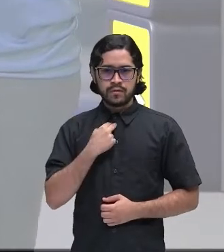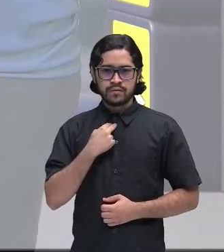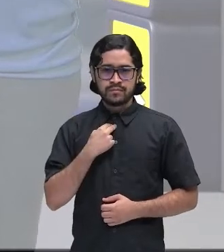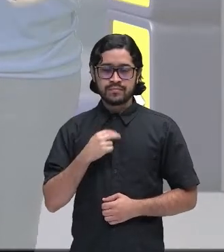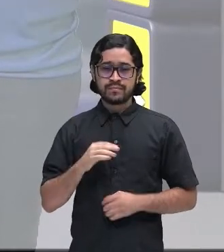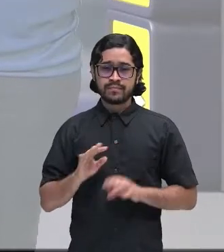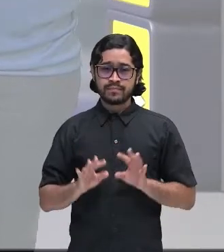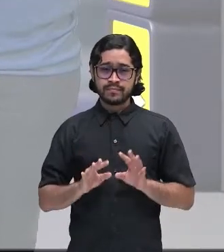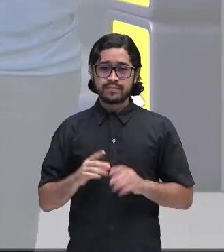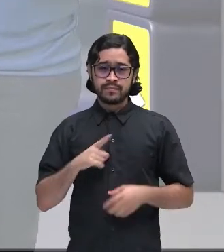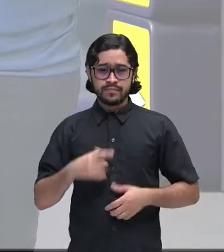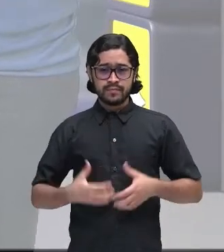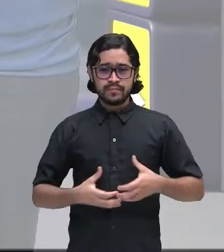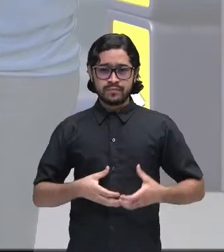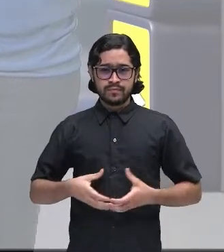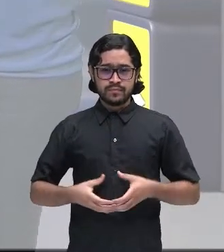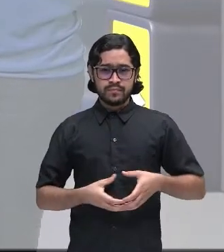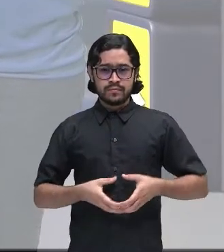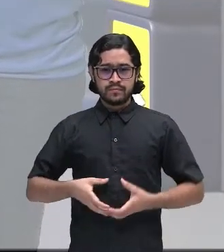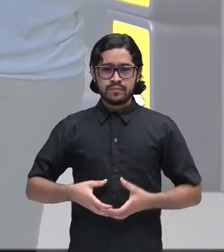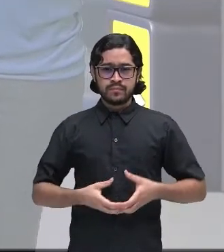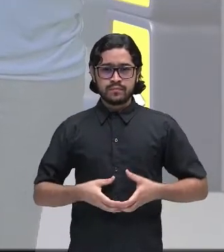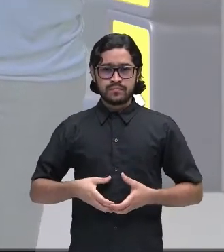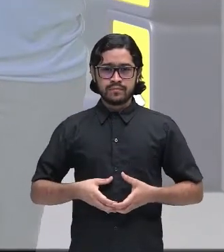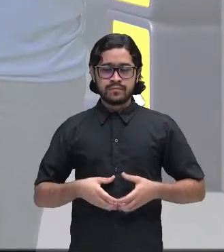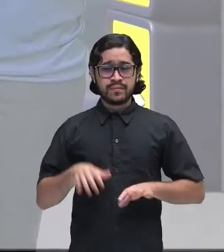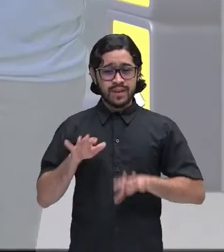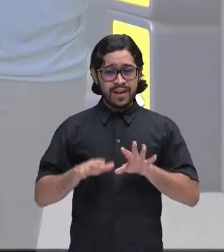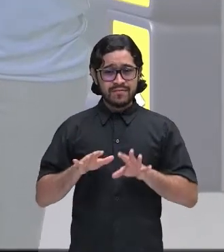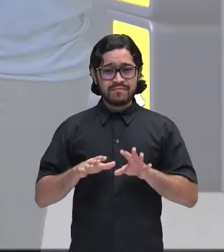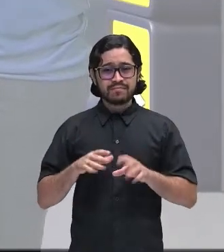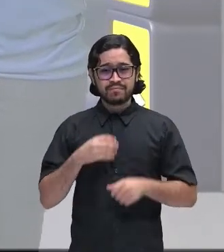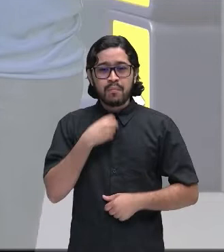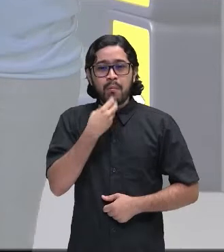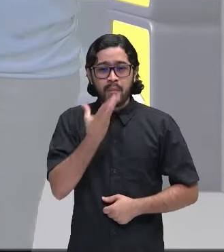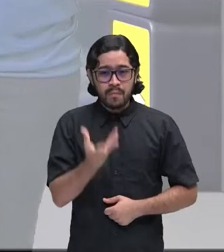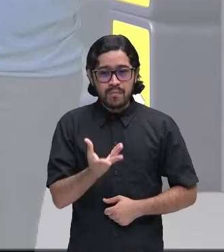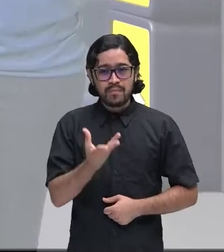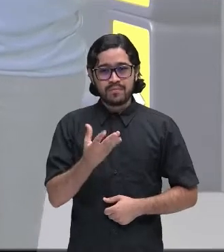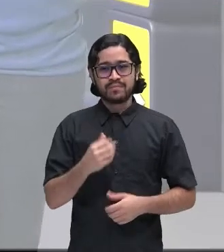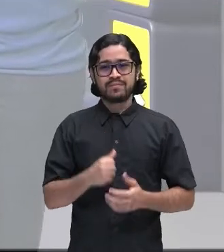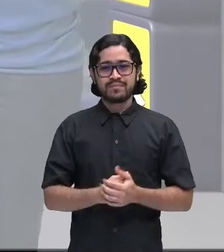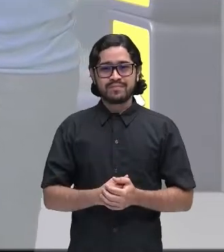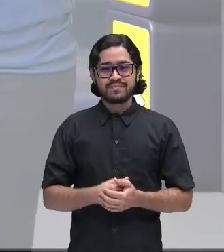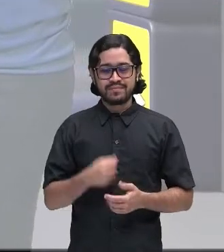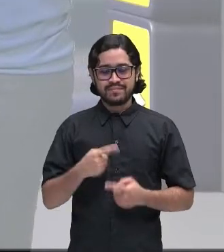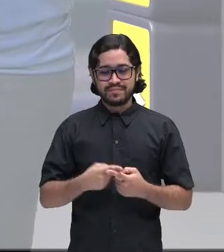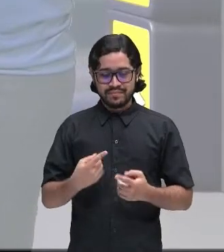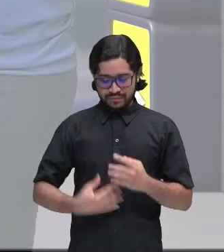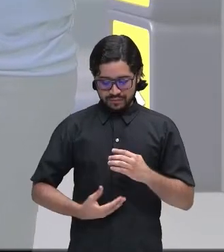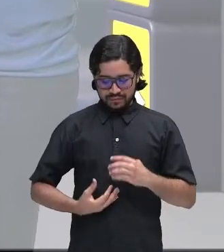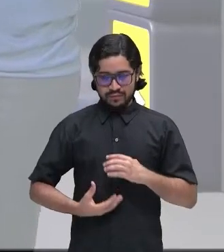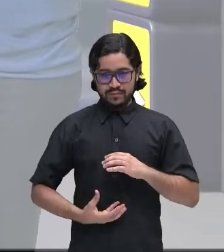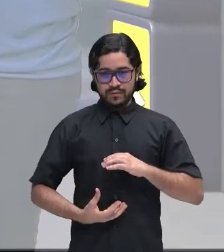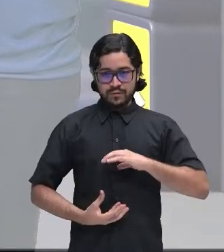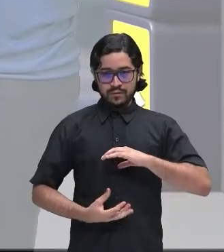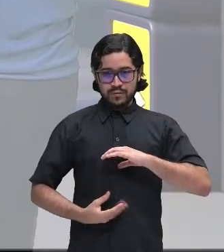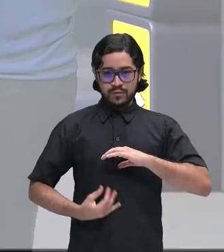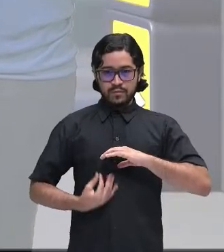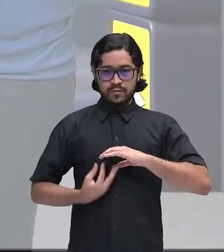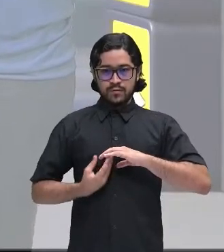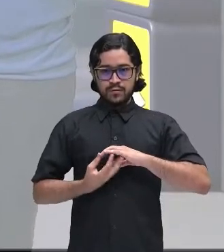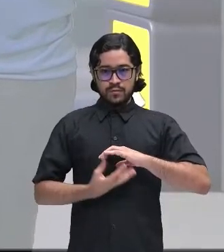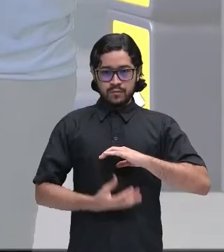Mas com o movimento do estômago, às vezes acontece, né, do líquido que está ali tentar fugir, voltar